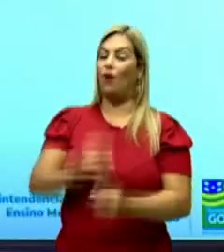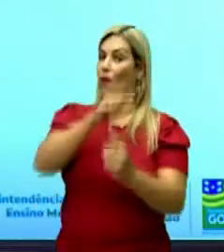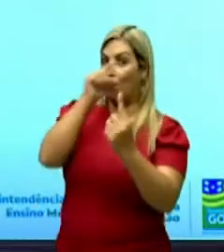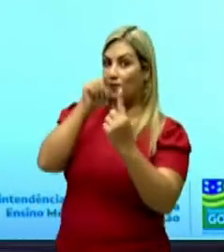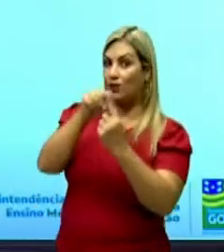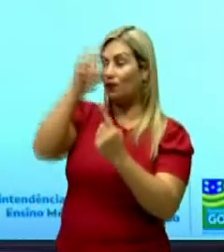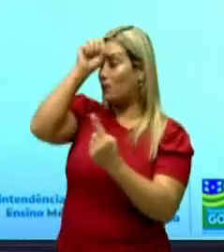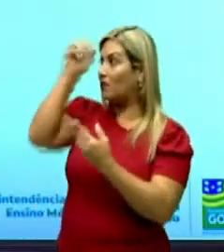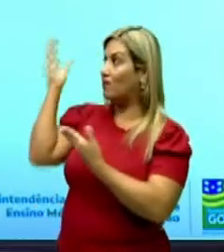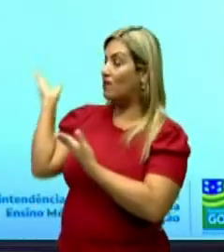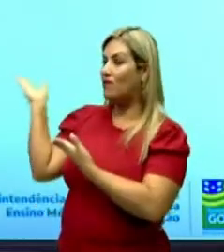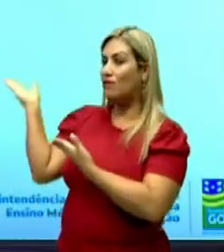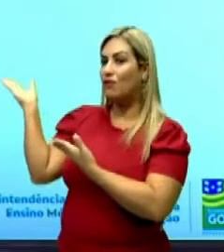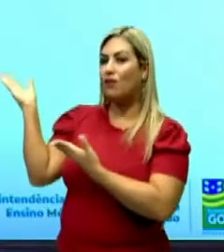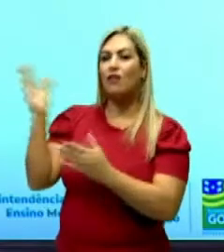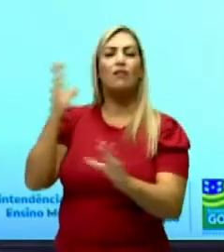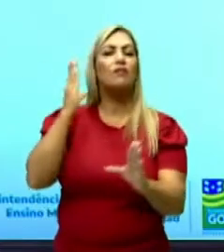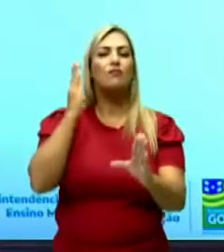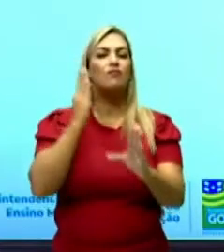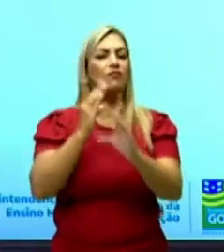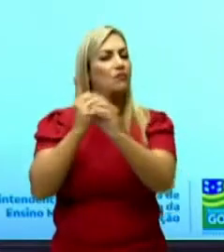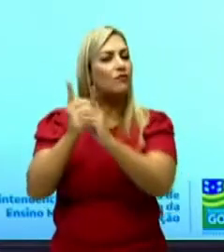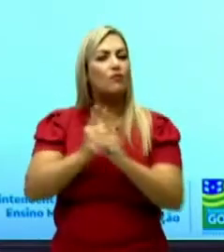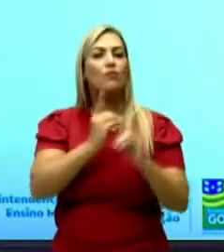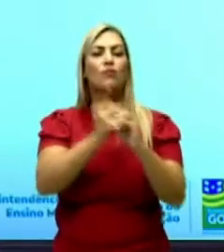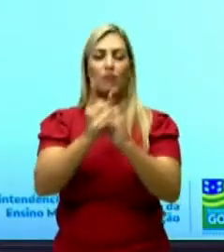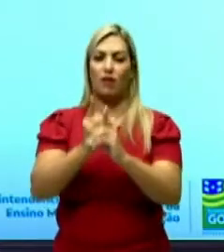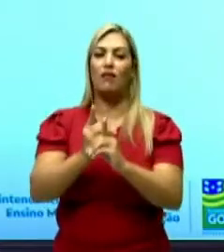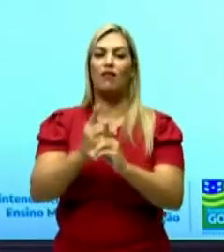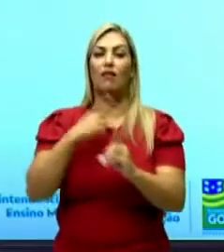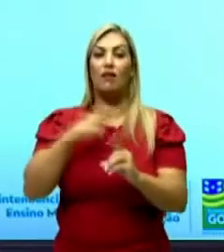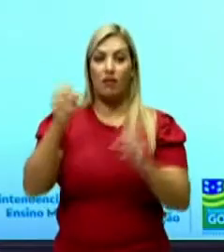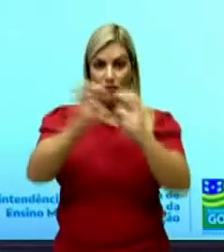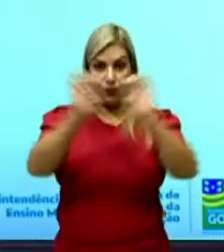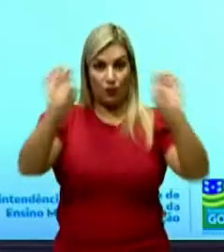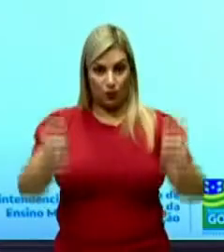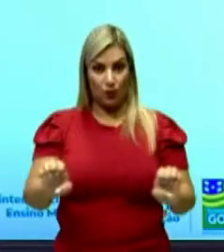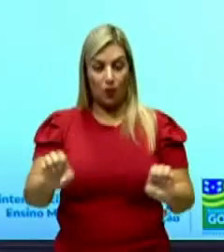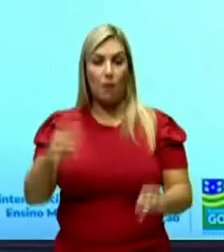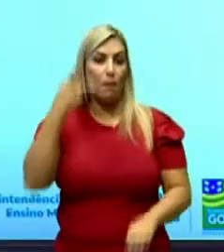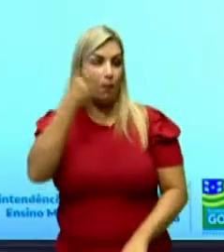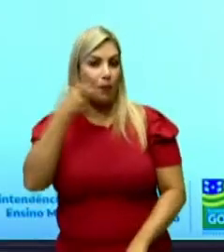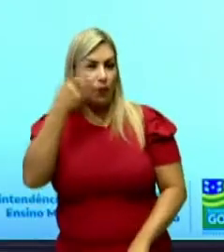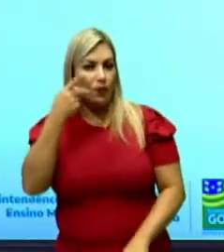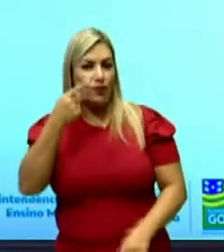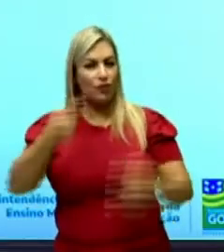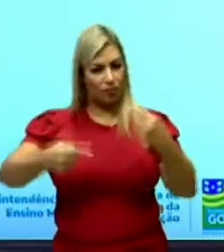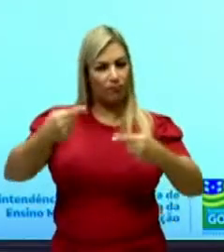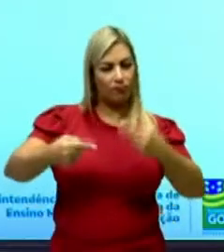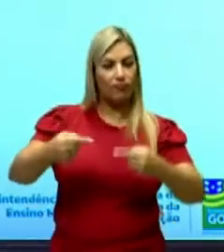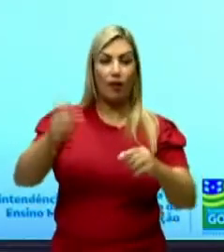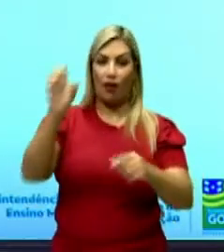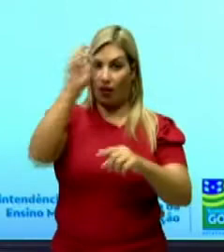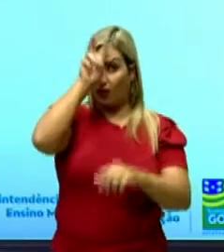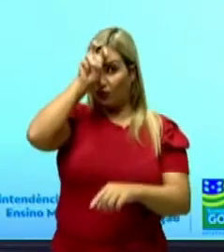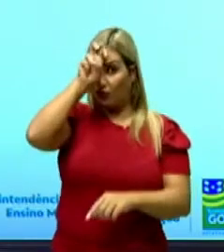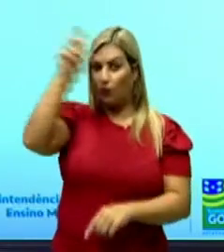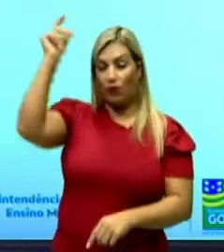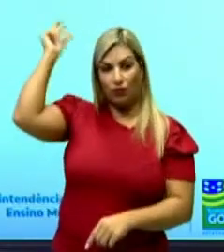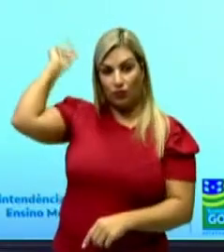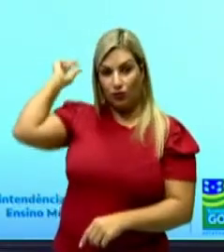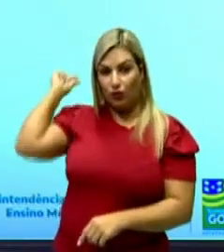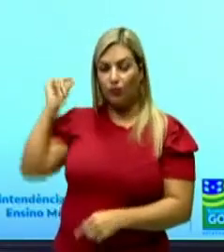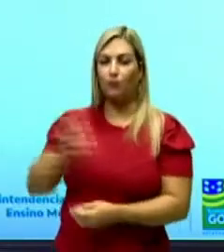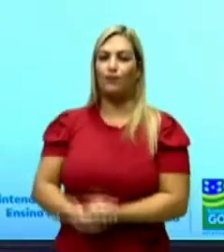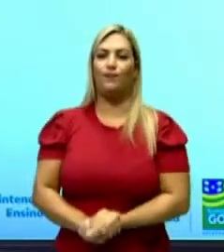de hoje né é identificar a estrutura a crítica social do egito antigo é vejo o